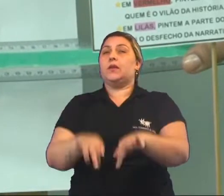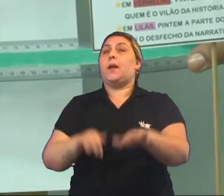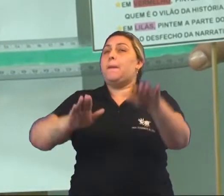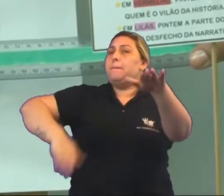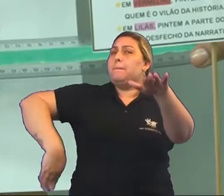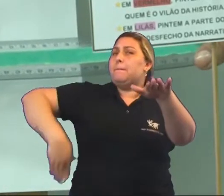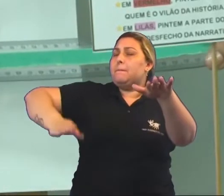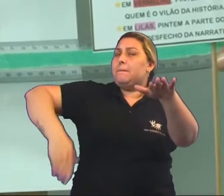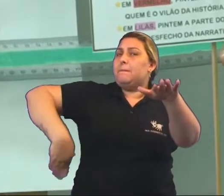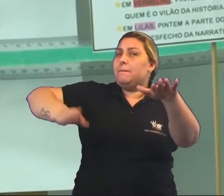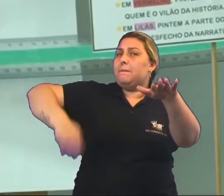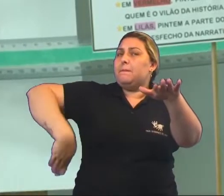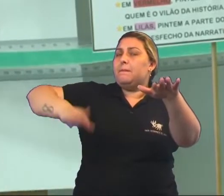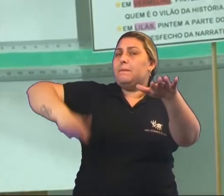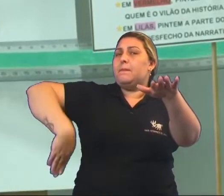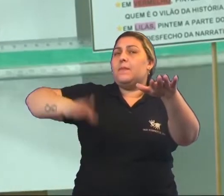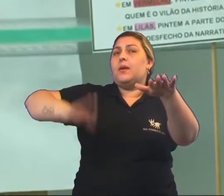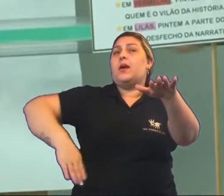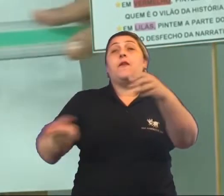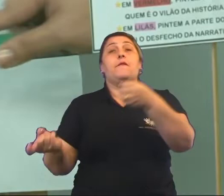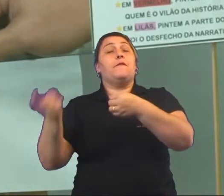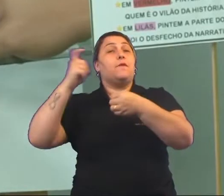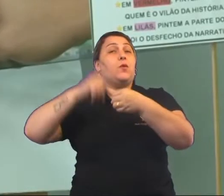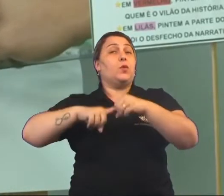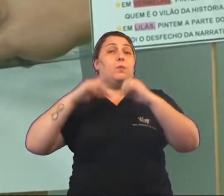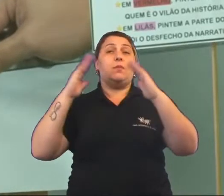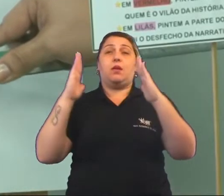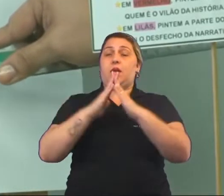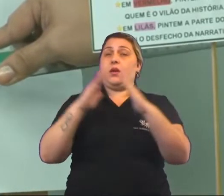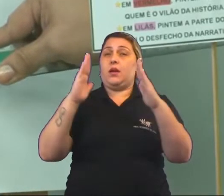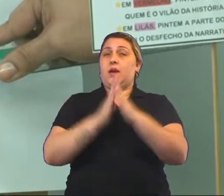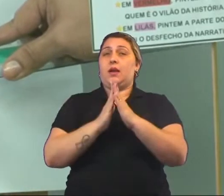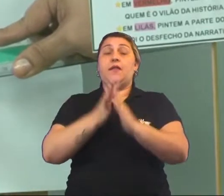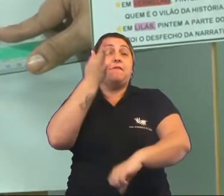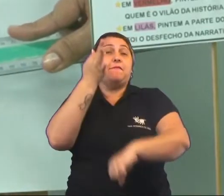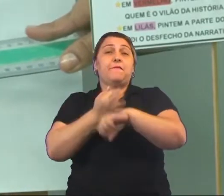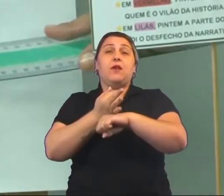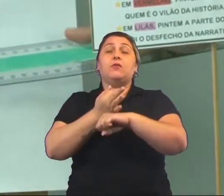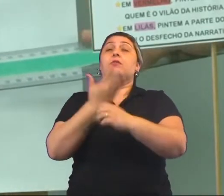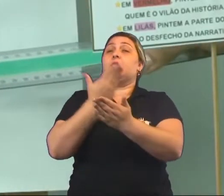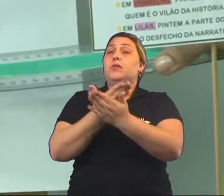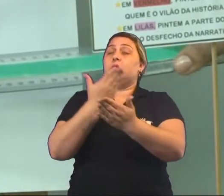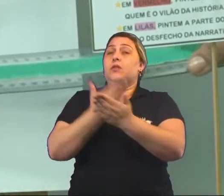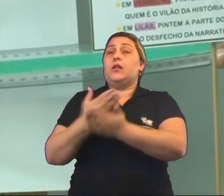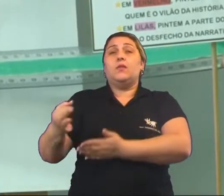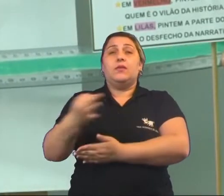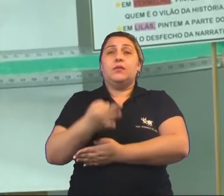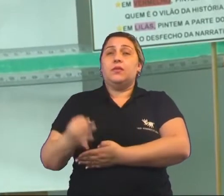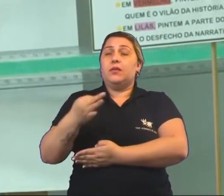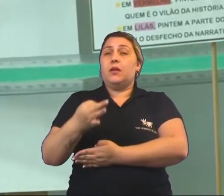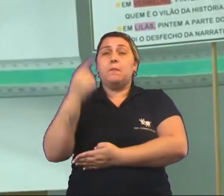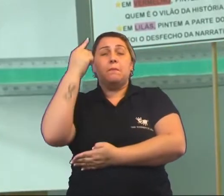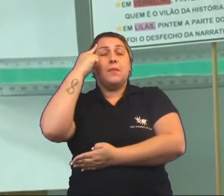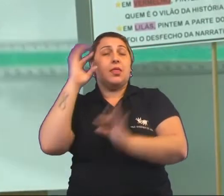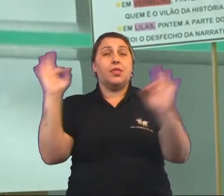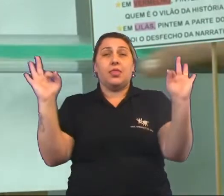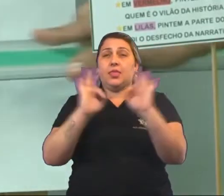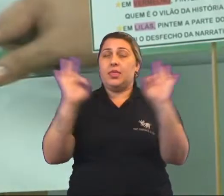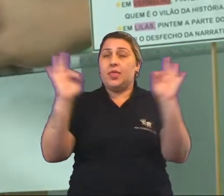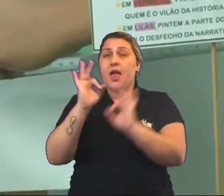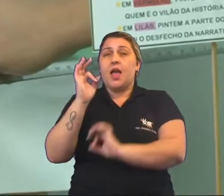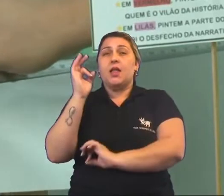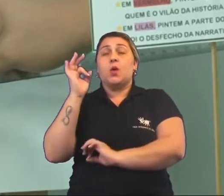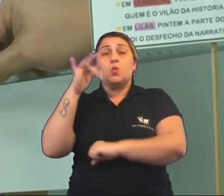praia da Gamboa e voltou para casa, sem a moeda nem peso na consciência.